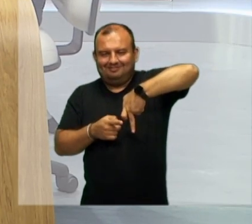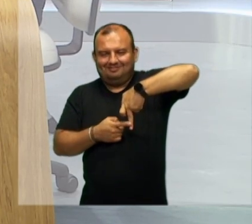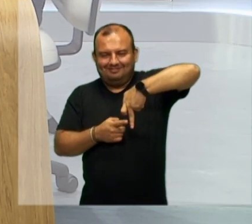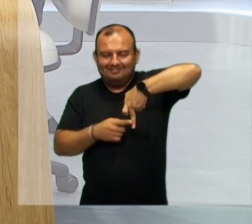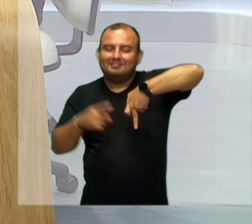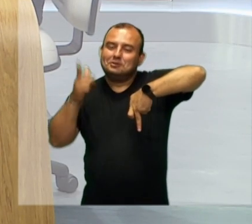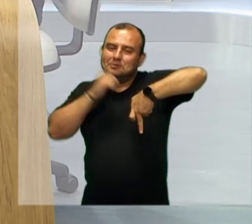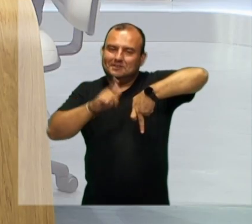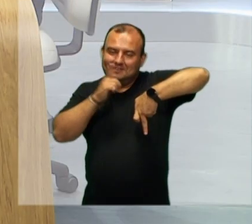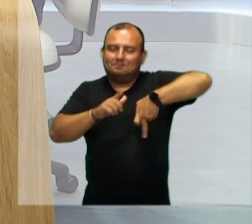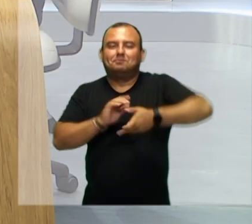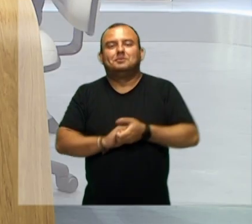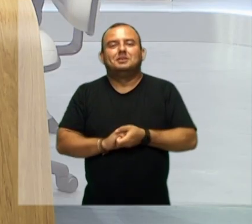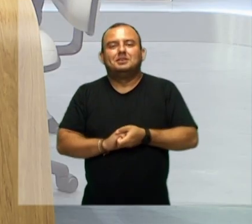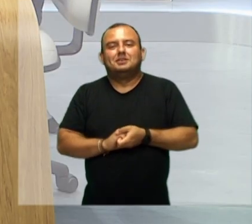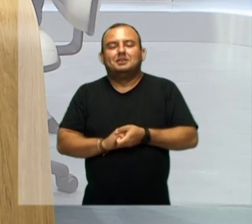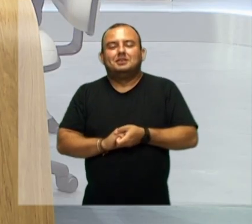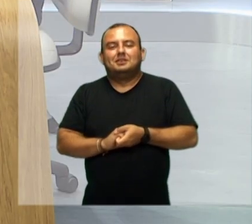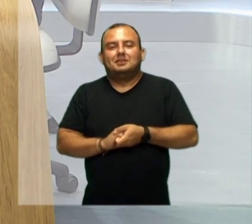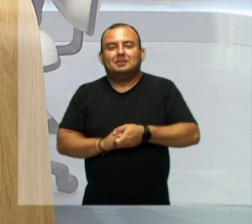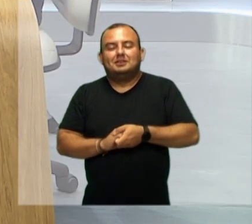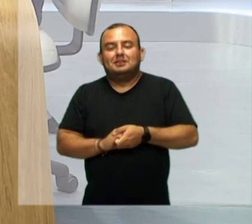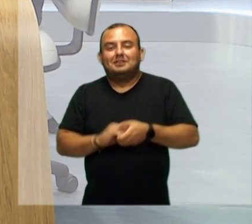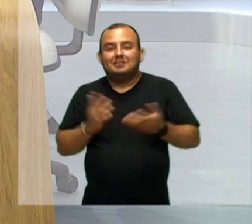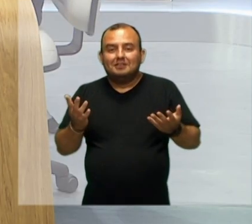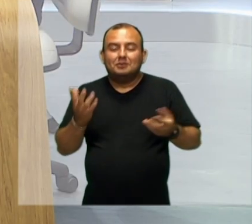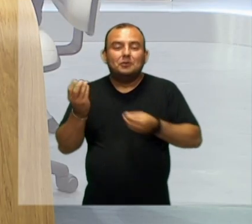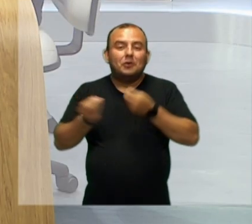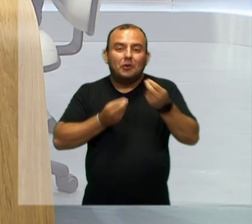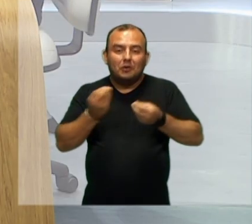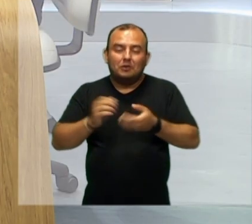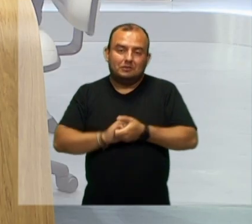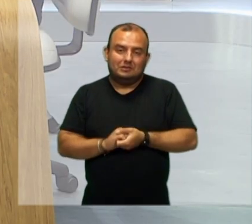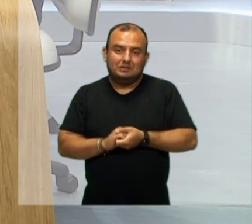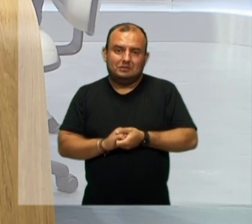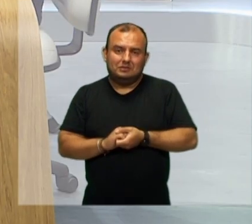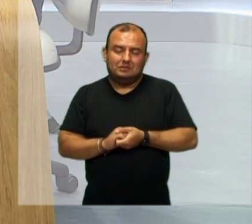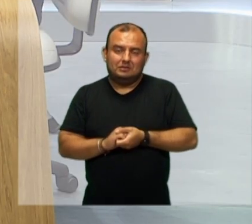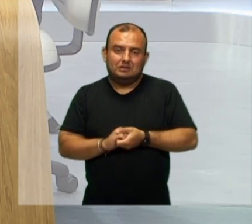passou, no caso, essa